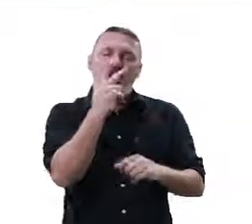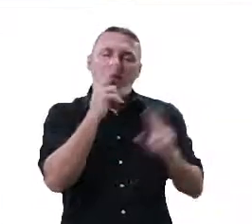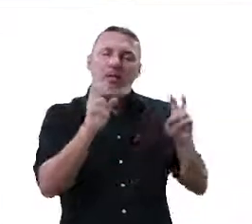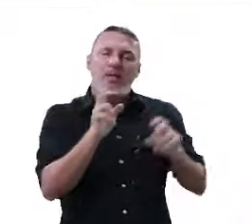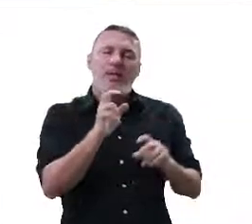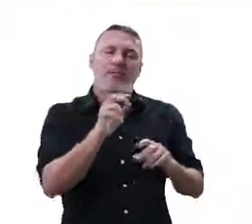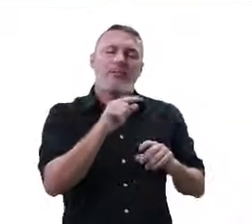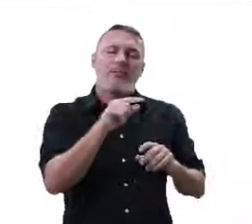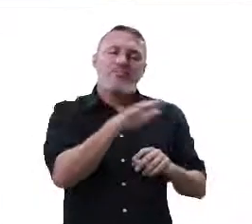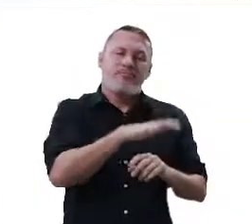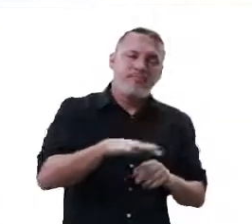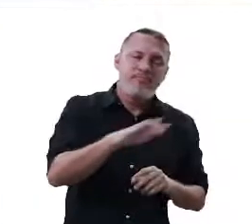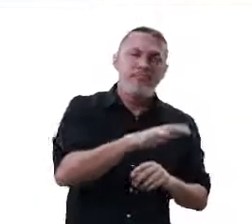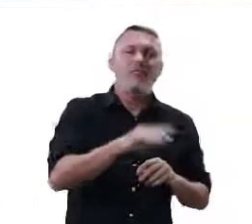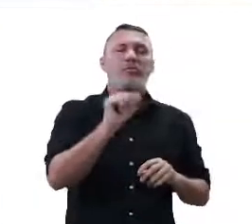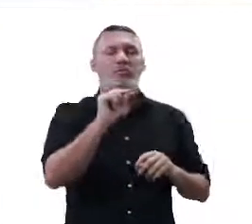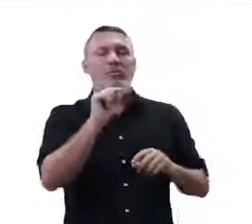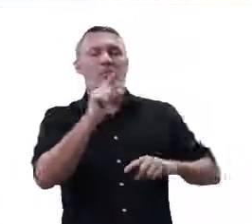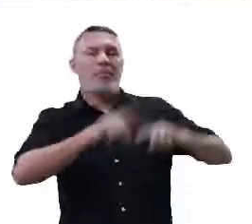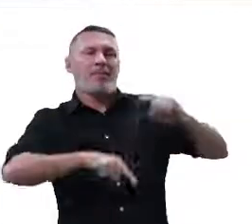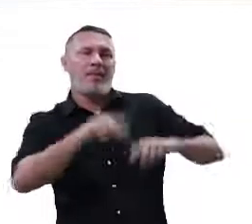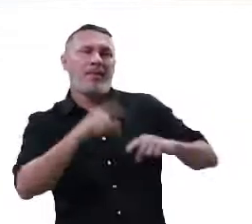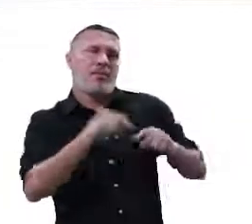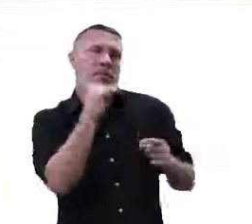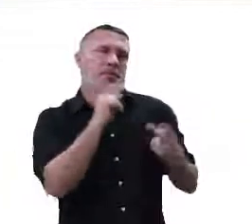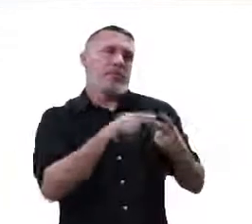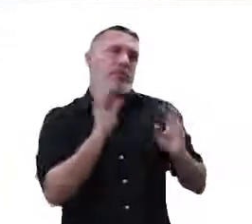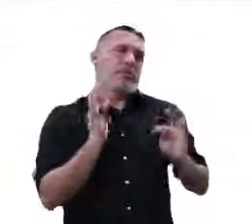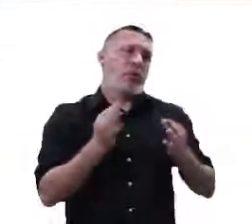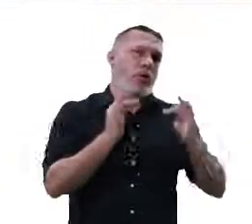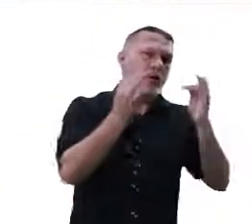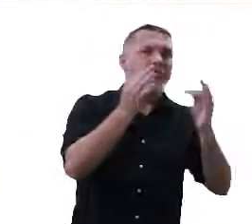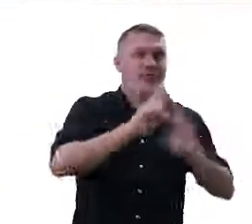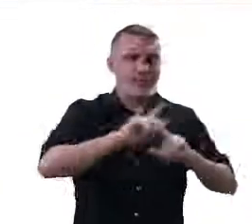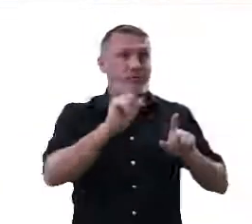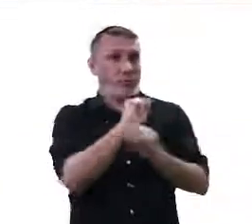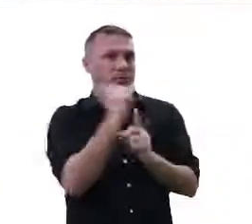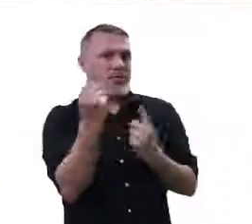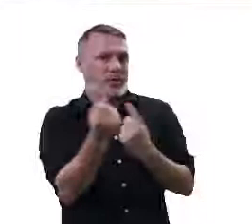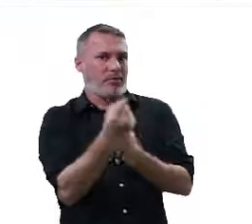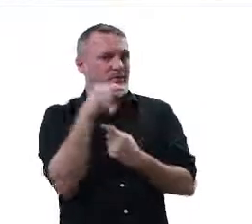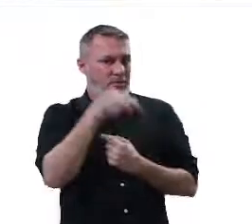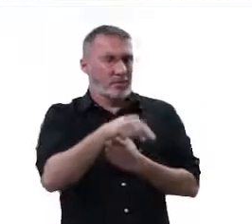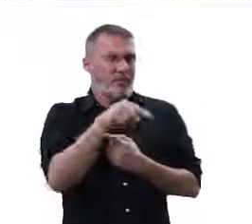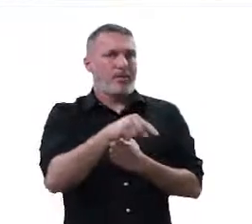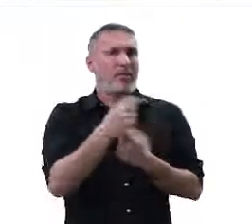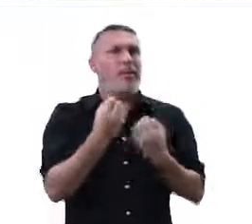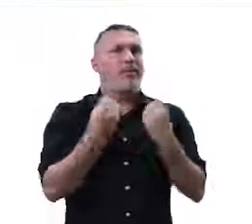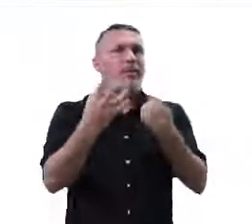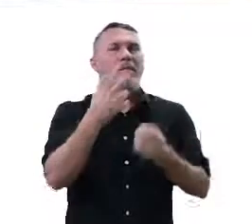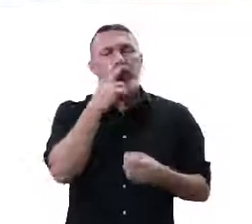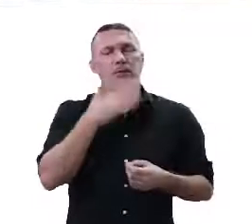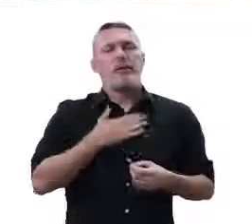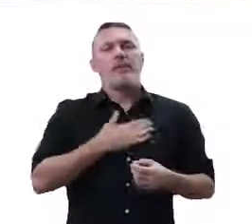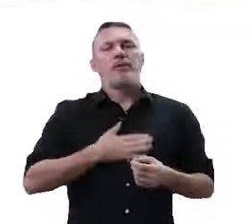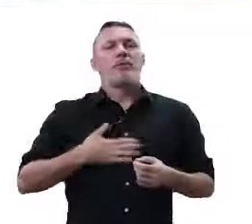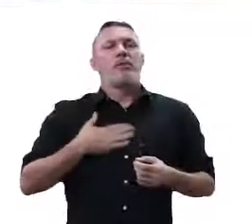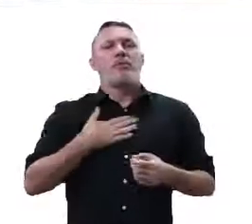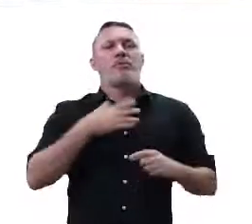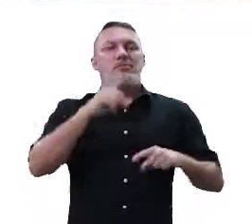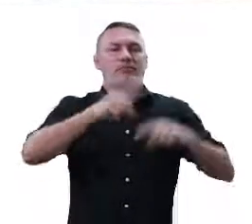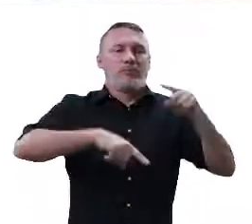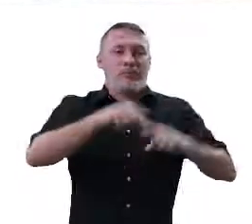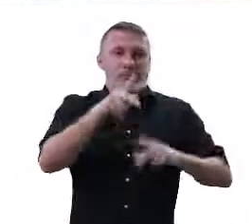as questões materiais da sociedade, então, por exemplo, as técnicas e tecnologias, né, que estão presentes para a satisfação